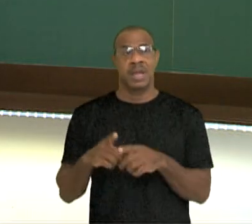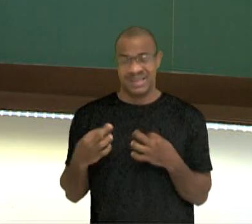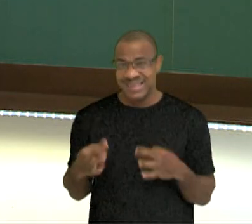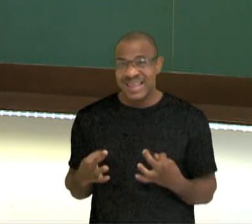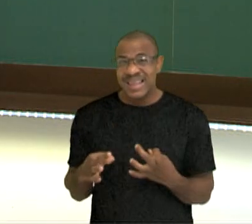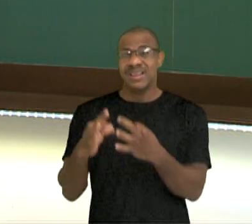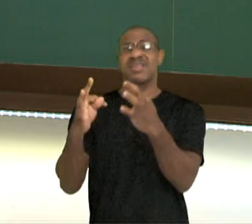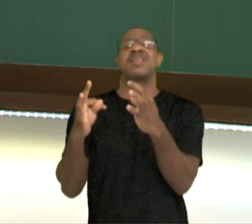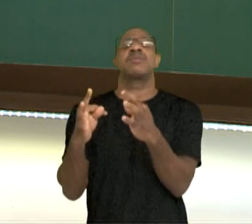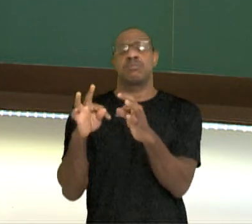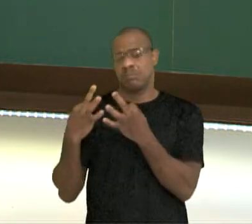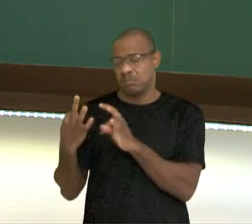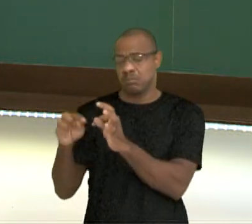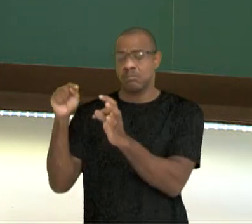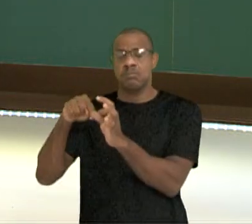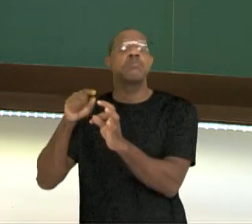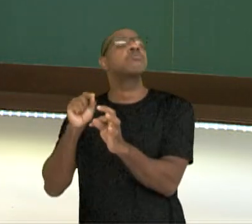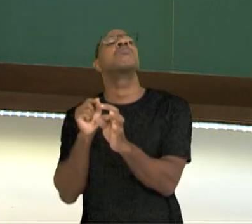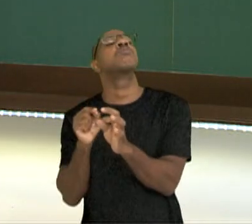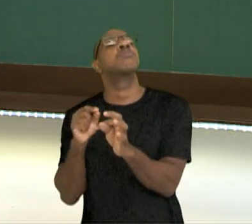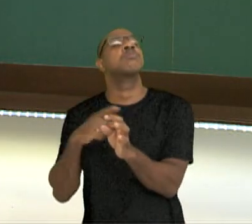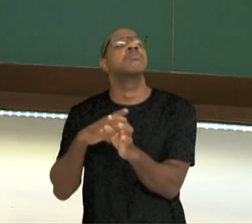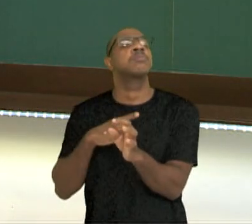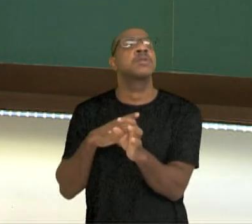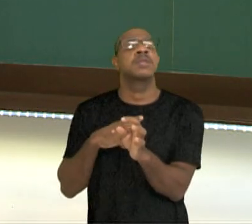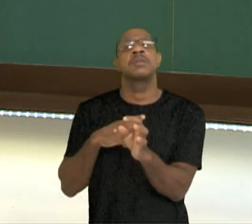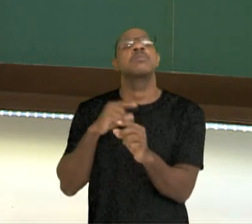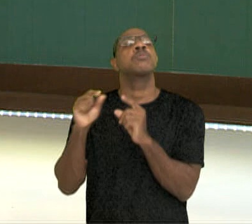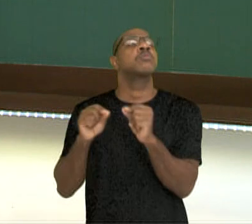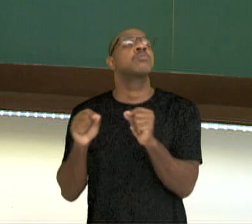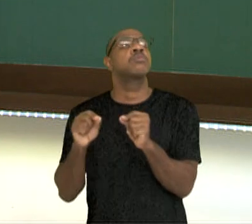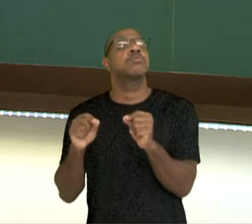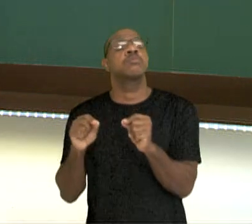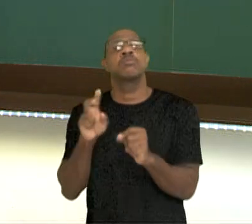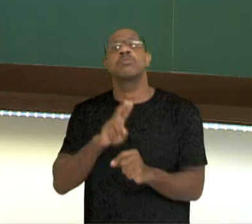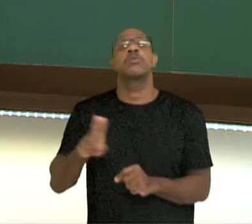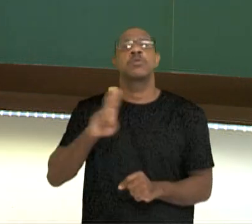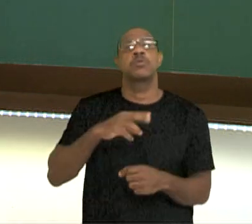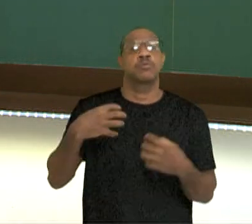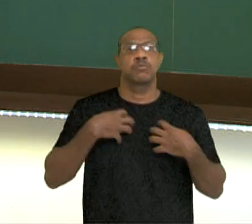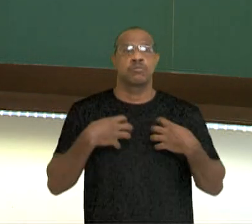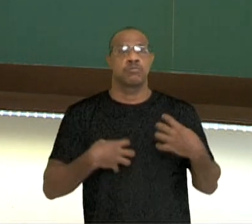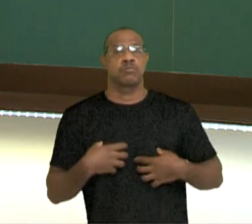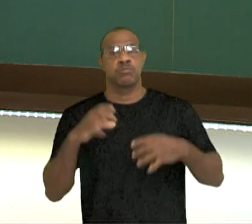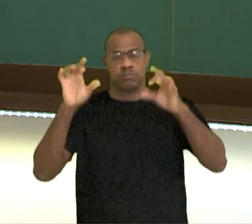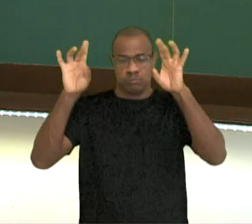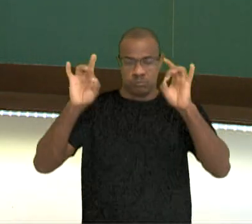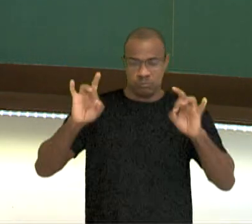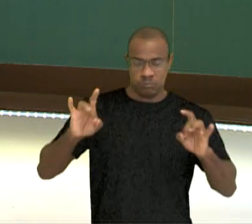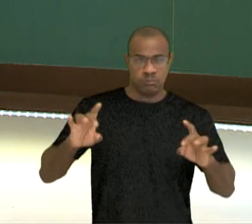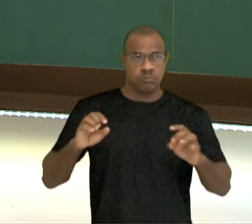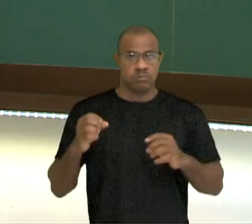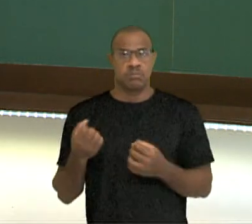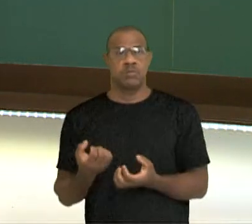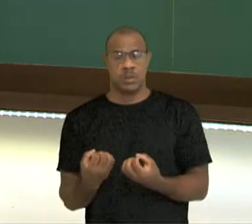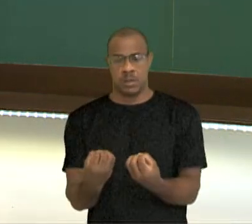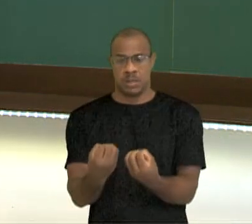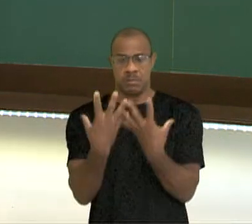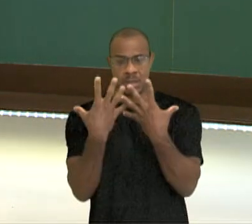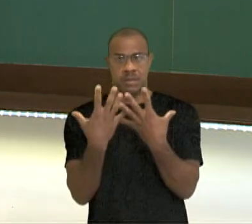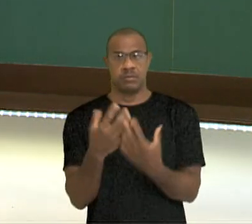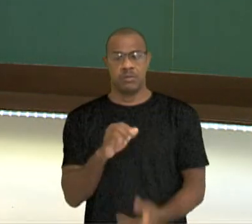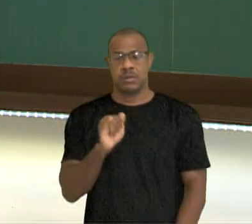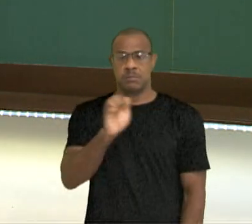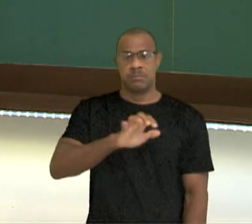o barato da tecnologia aqui está nos efeitos que eles utilizam, nos efeitos especiais. Nas óperas, já no